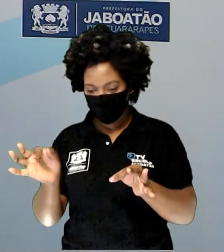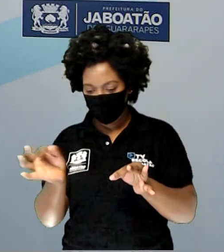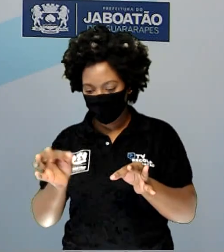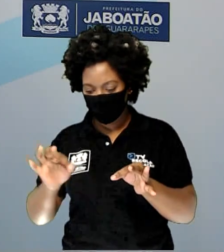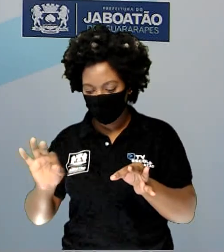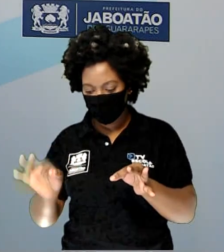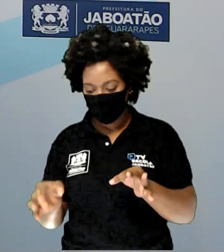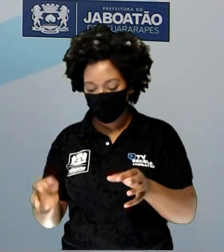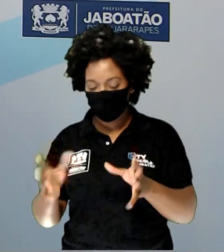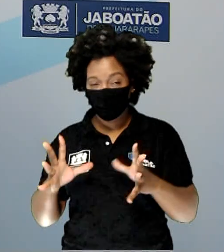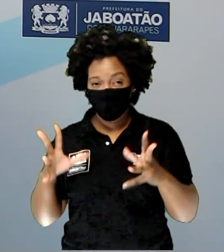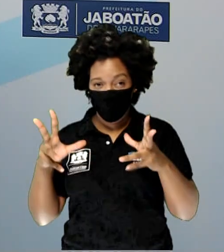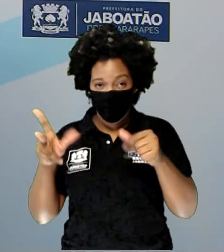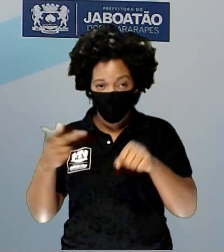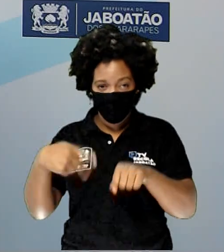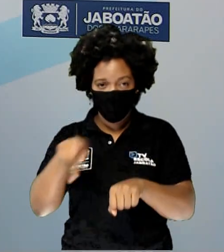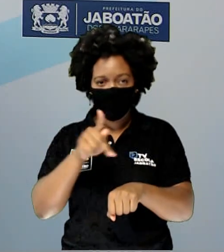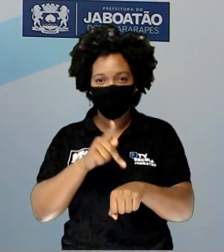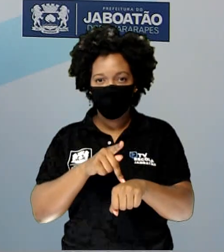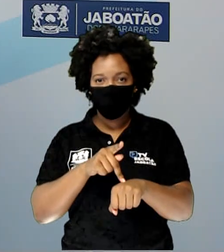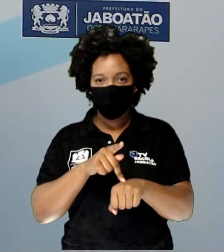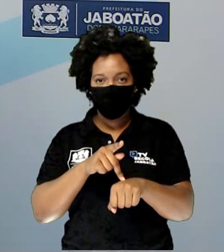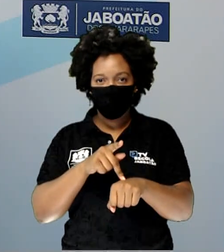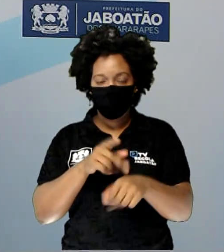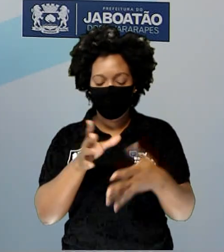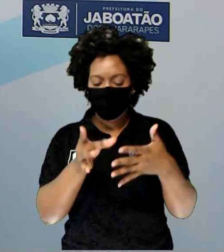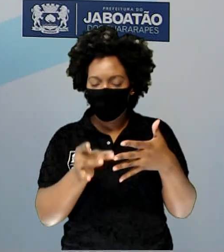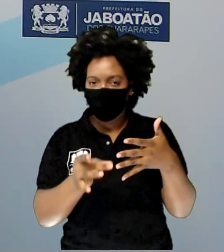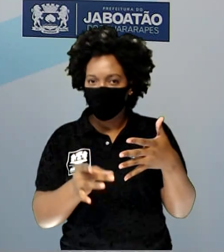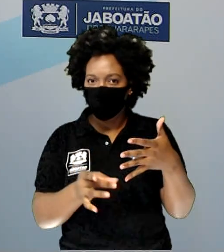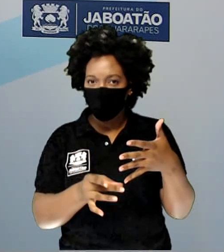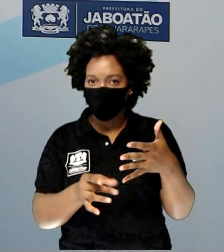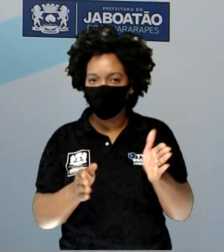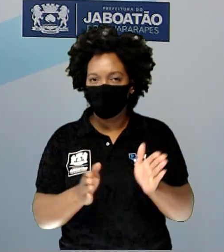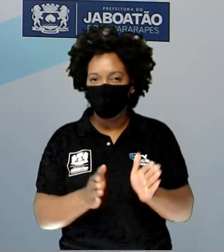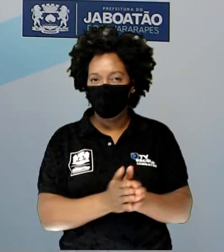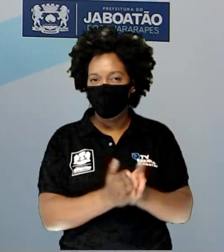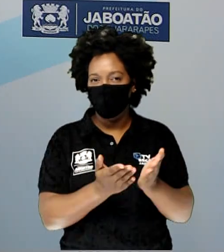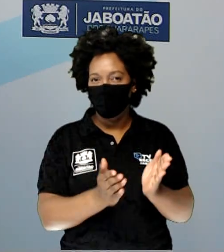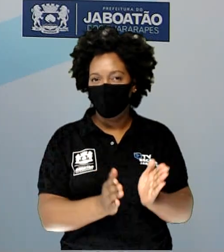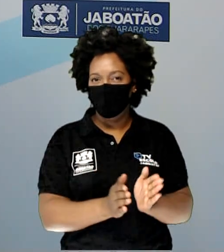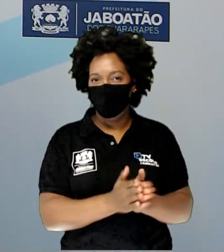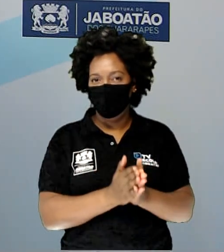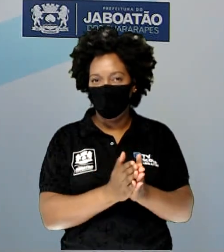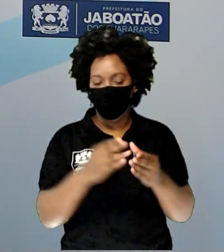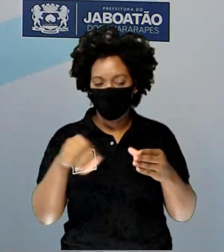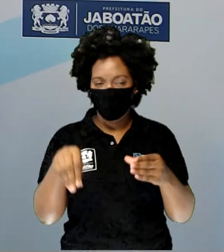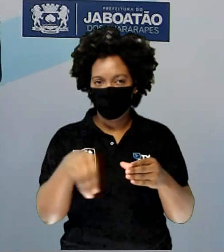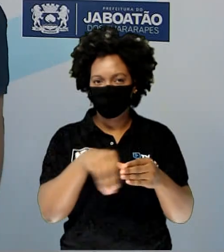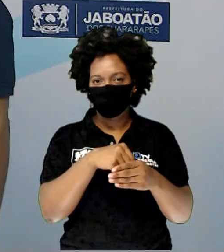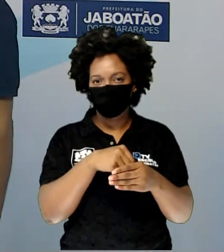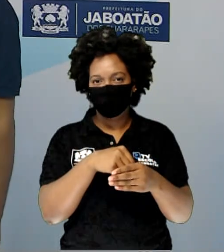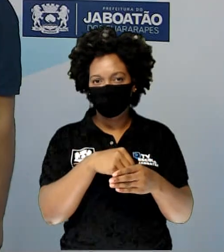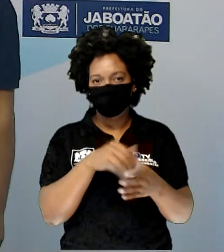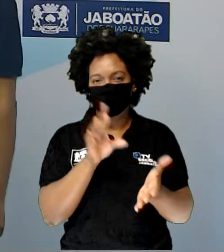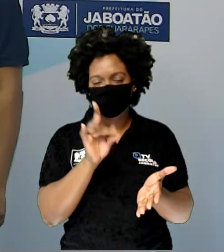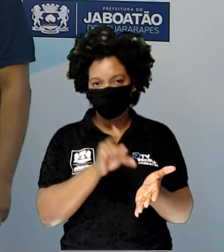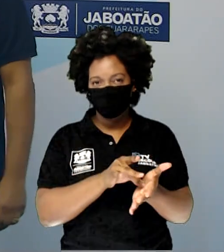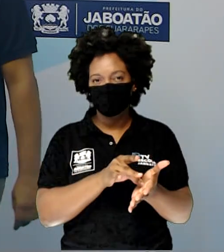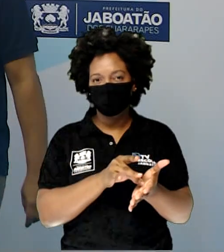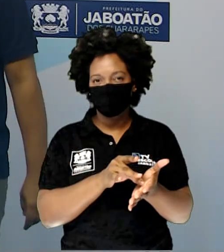os países que são classificados países pobres ou estão dentro da realidade de